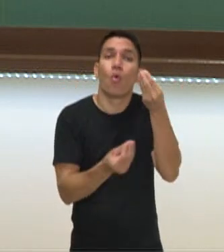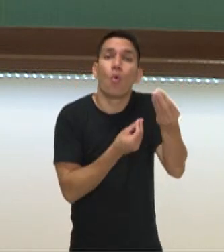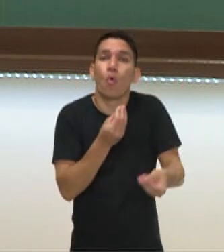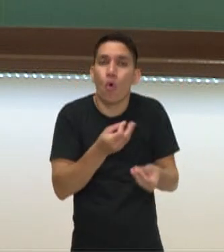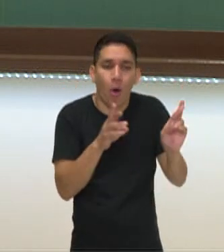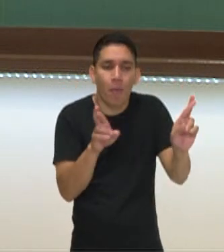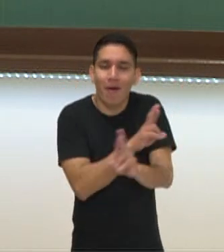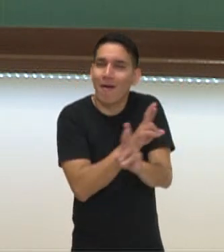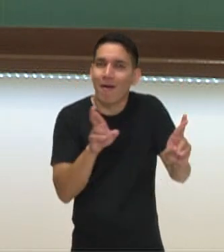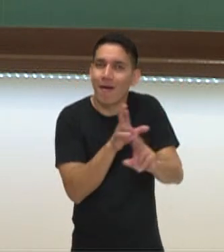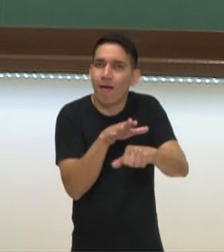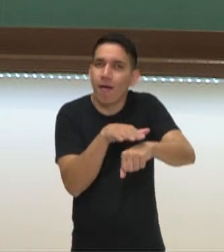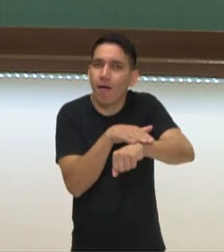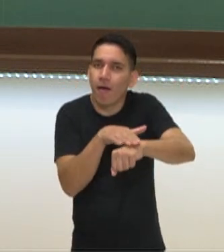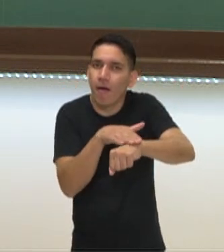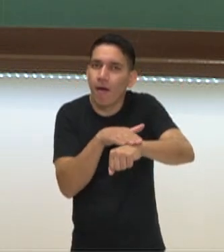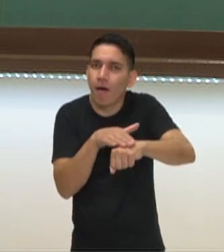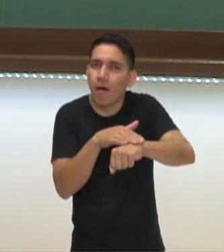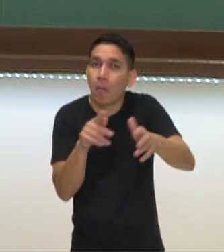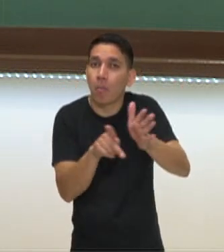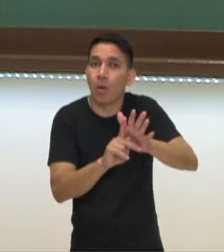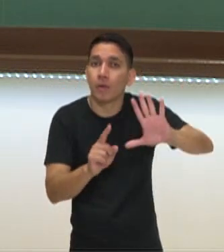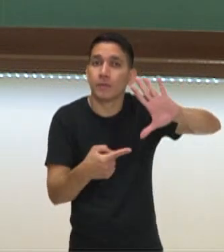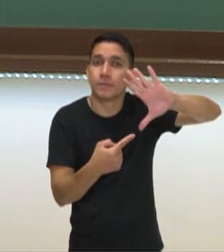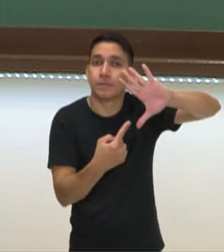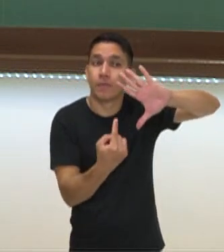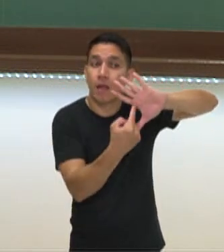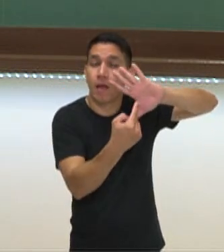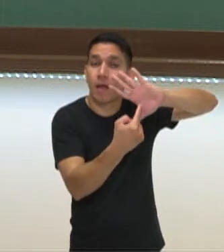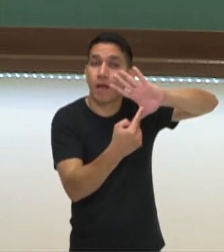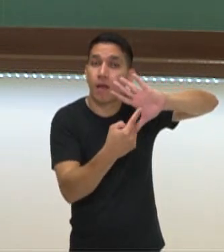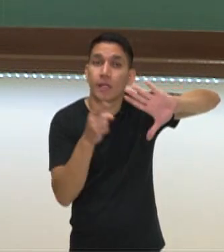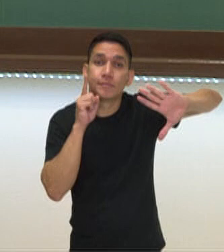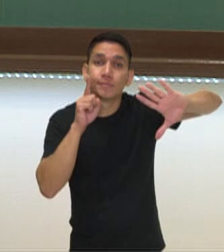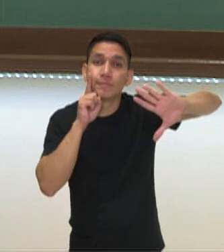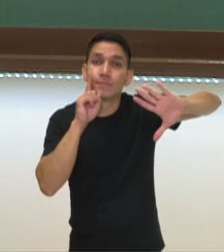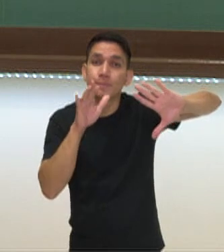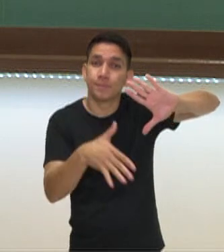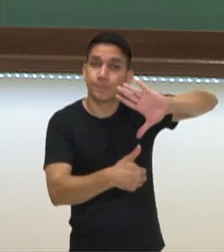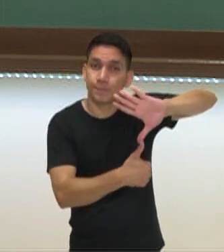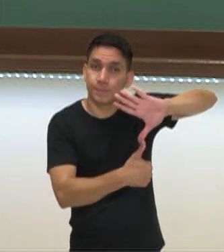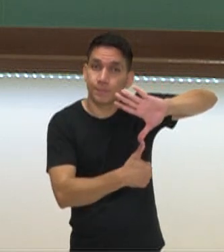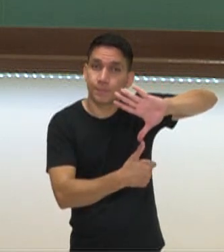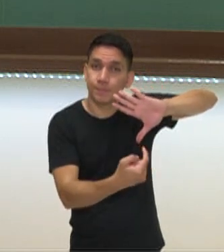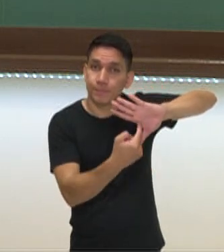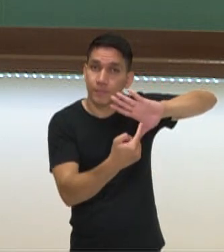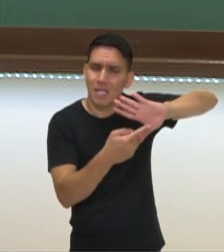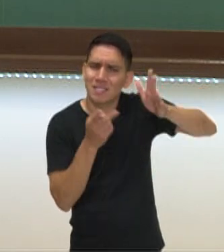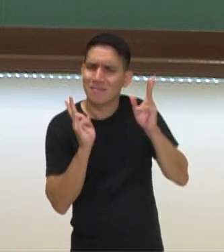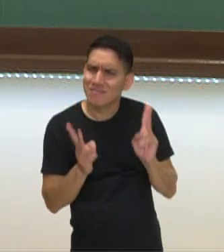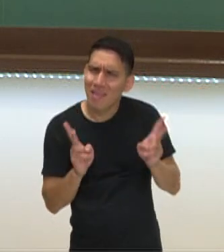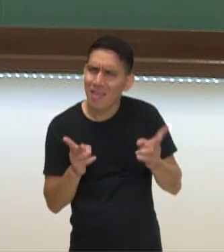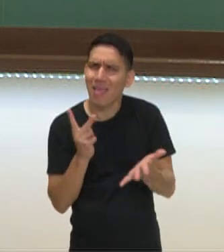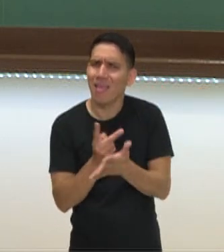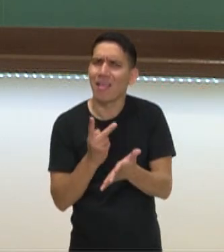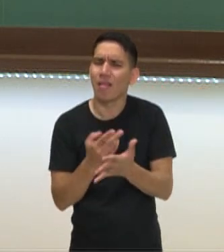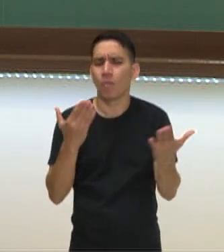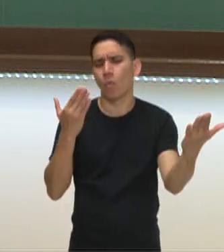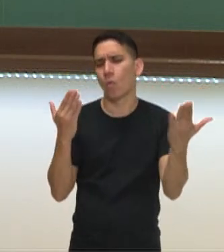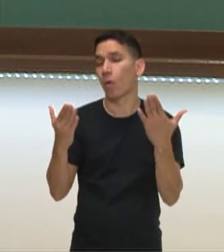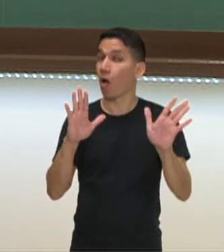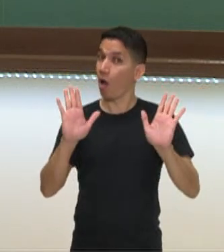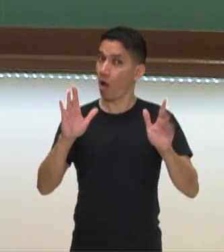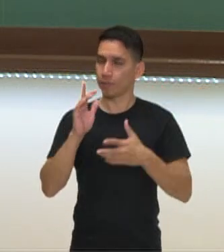as relações raciais nos Estados Unidos, né? Então, eles faziam sempre esse comparativo. Olha, nos